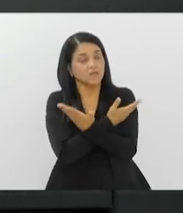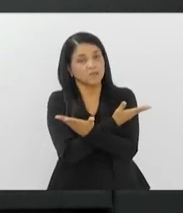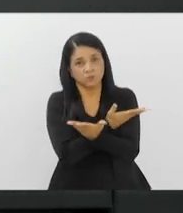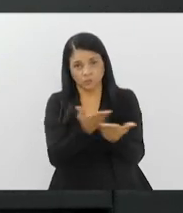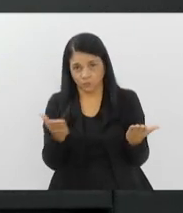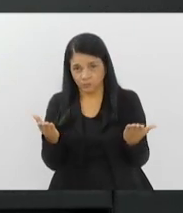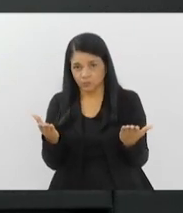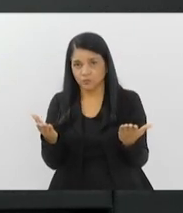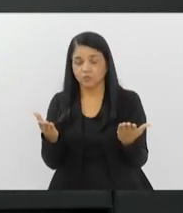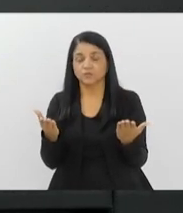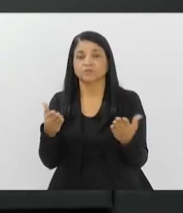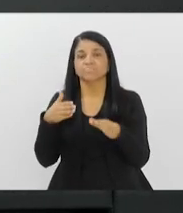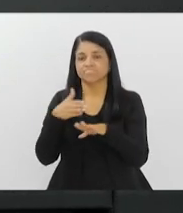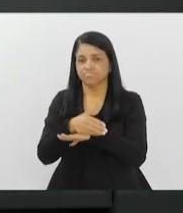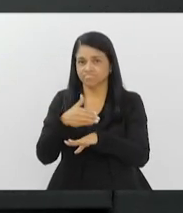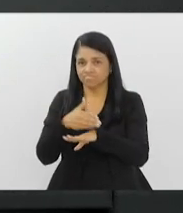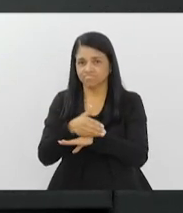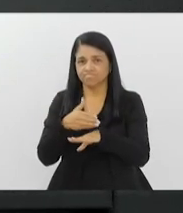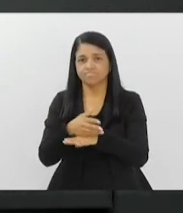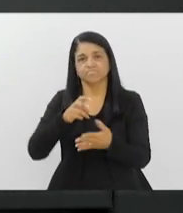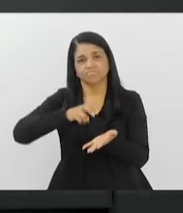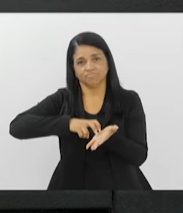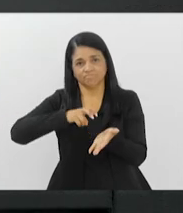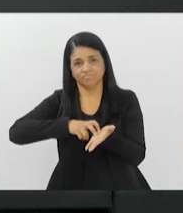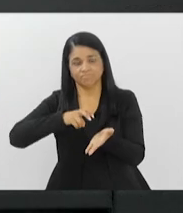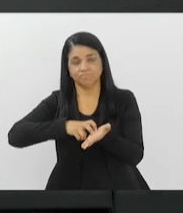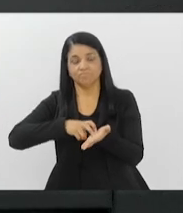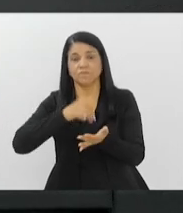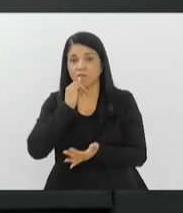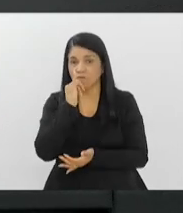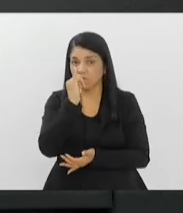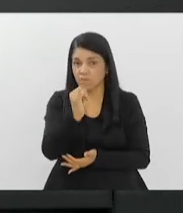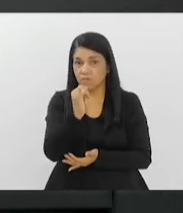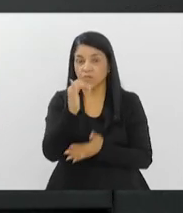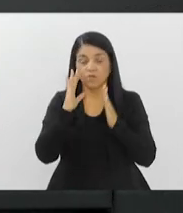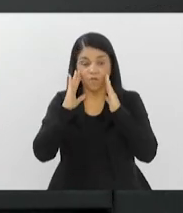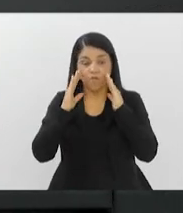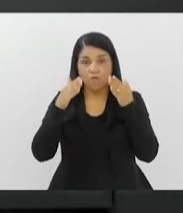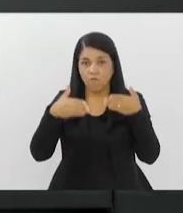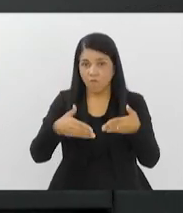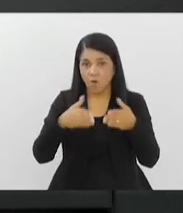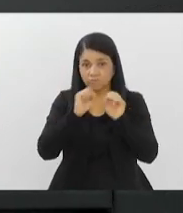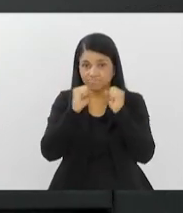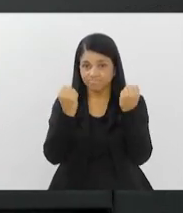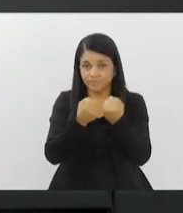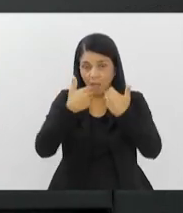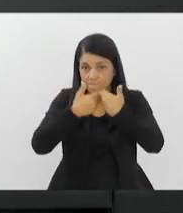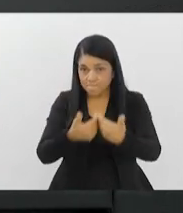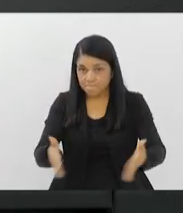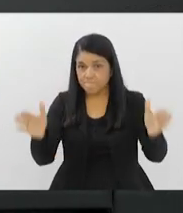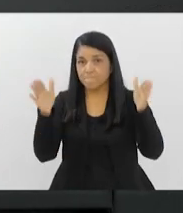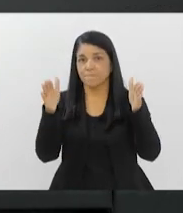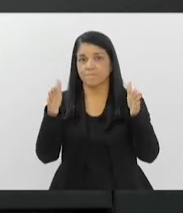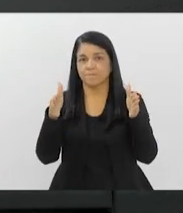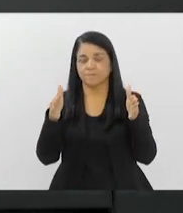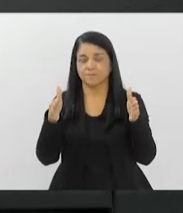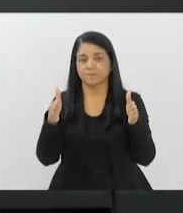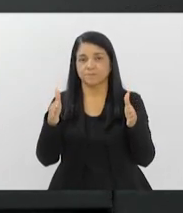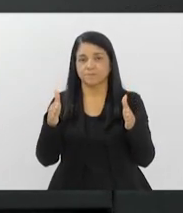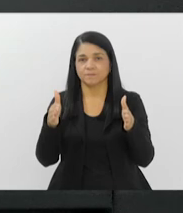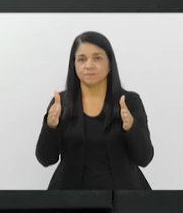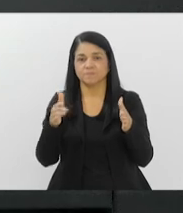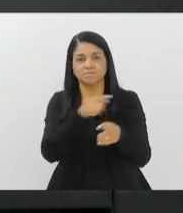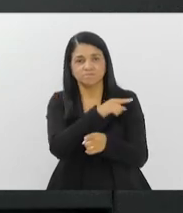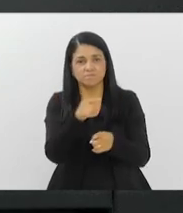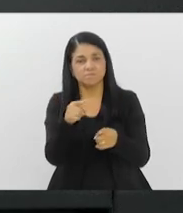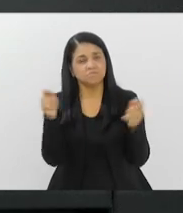que aqui estiveram nessa manhã conosco e dizer que o nosso fórum está aberto para que vocês